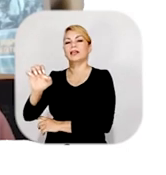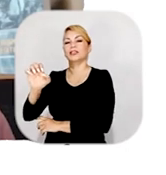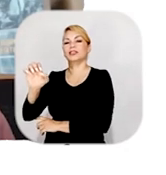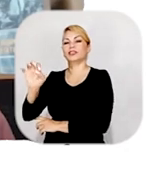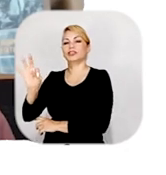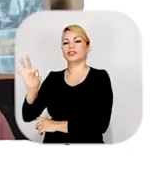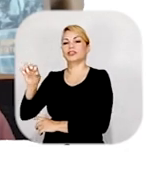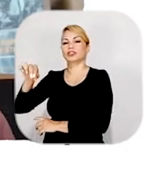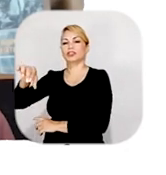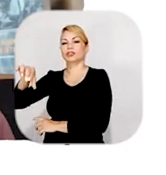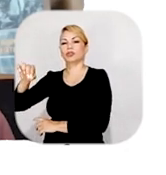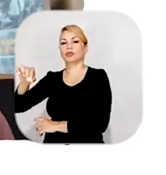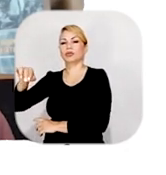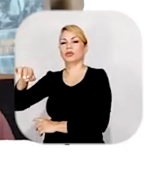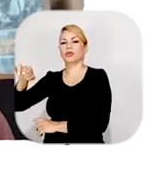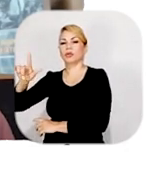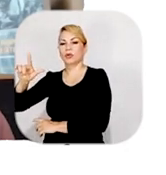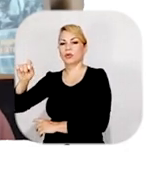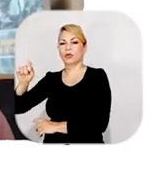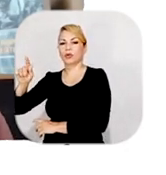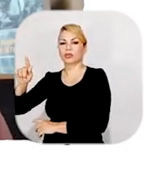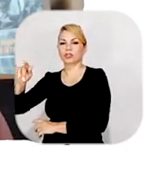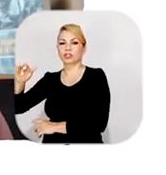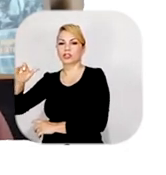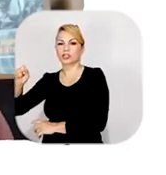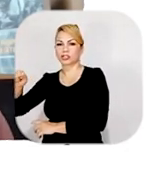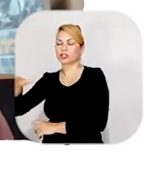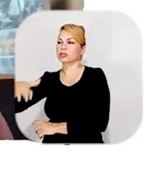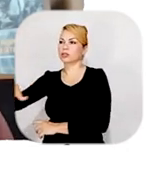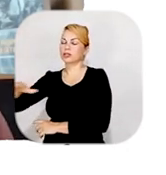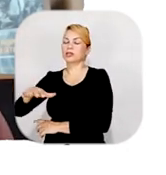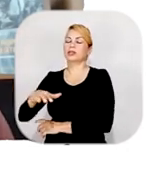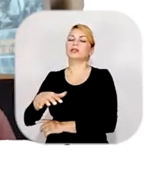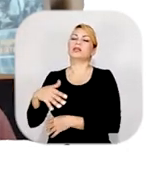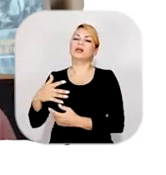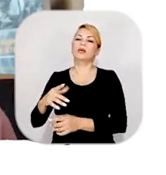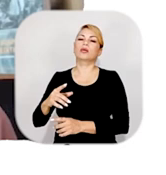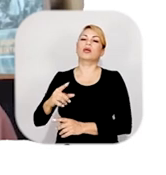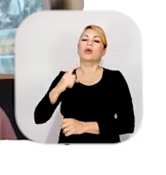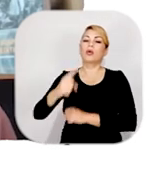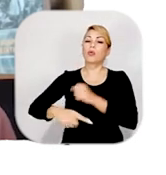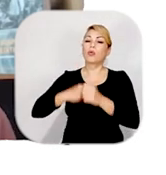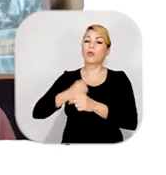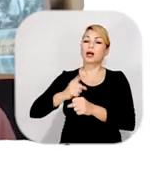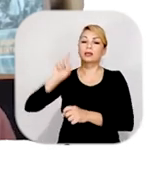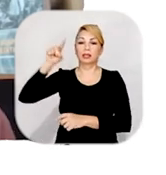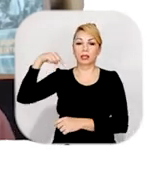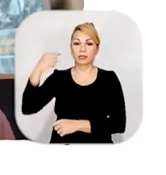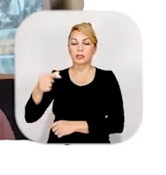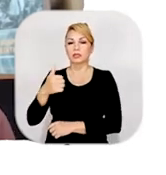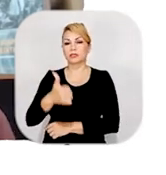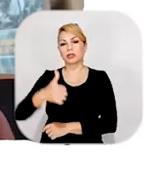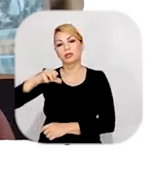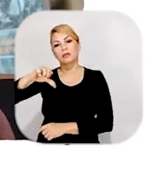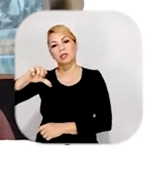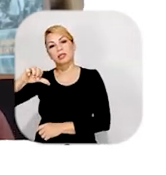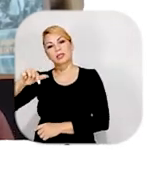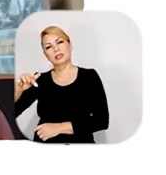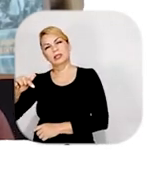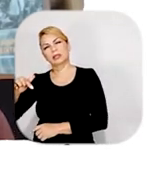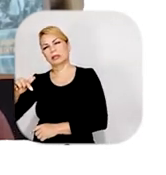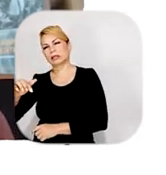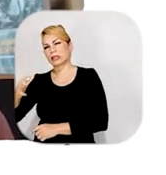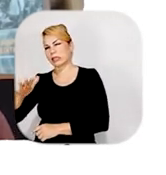que de 1927, assim, né? Foi um ano depois que ele retornou, né? E aí, desde então, ele, muito